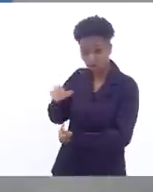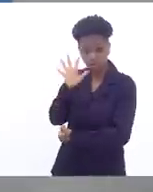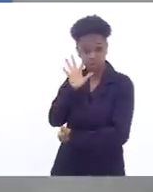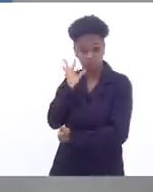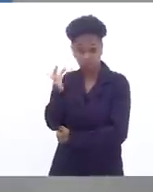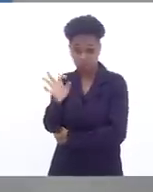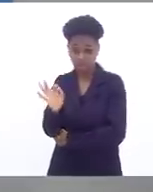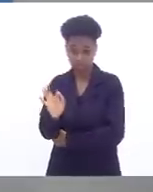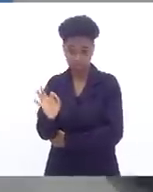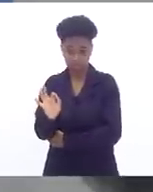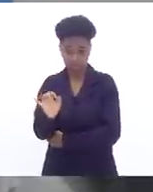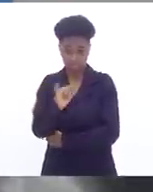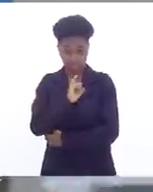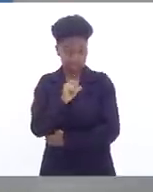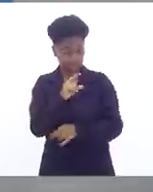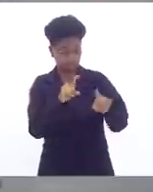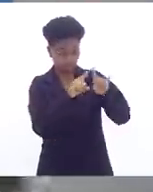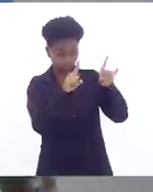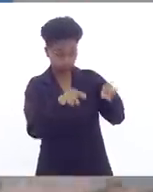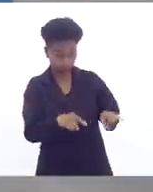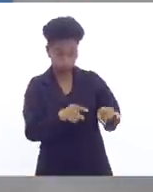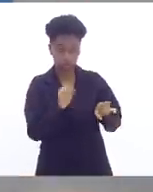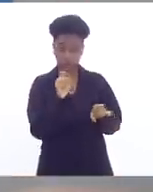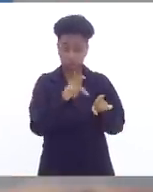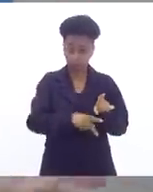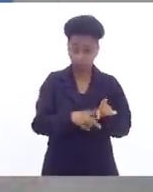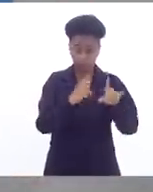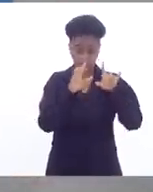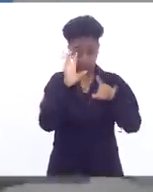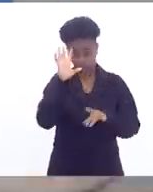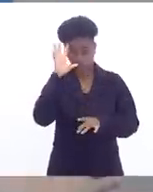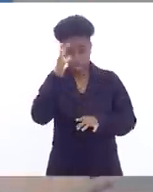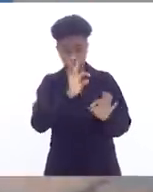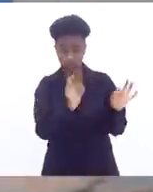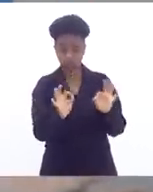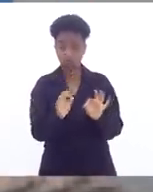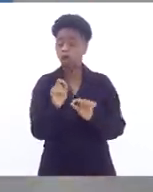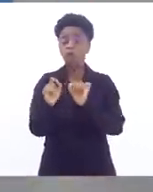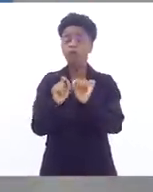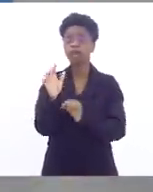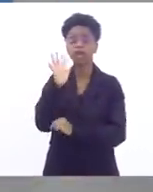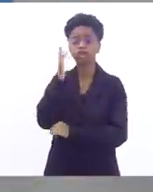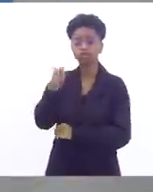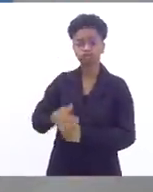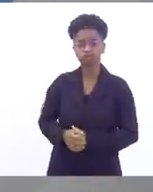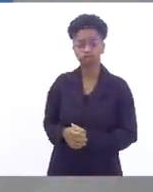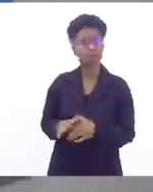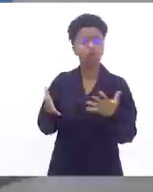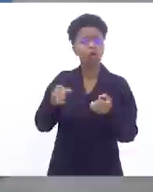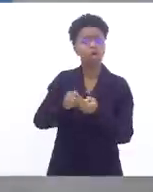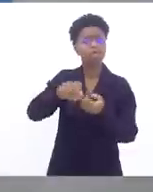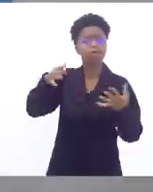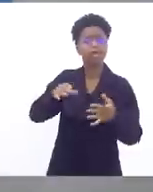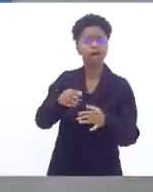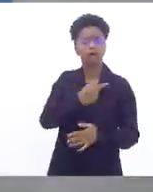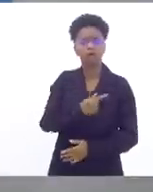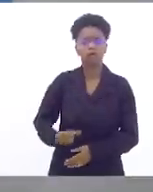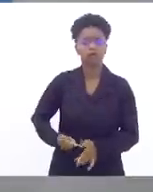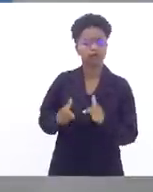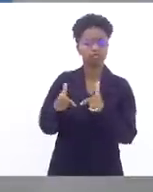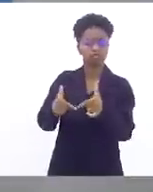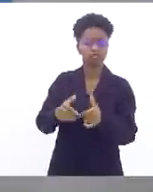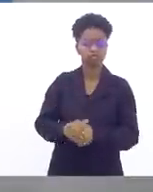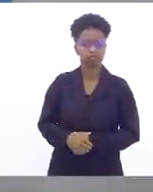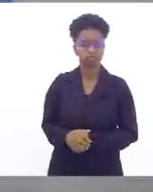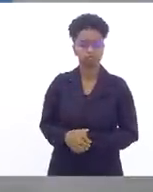pedido dos Servidores e das pensionistas não resolve o que que vai resolver qual é a mágica que o governo vai fazer eu não